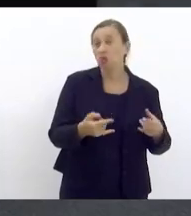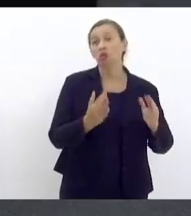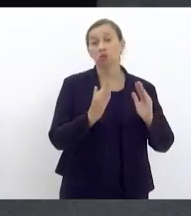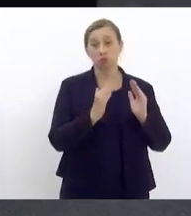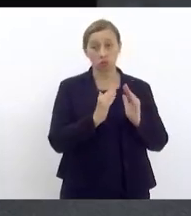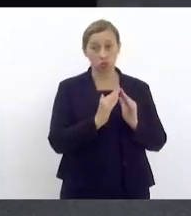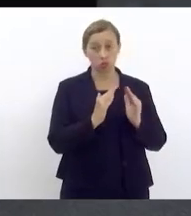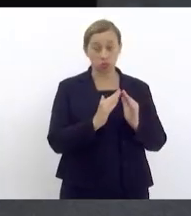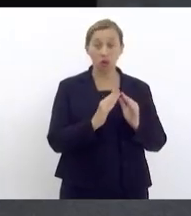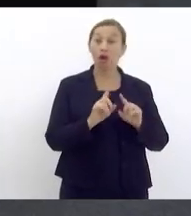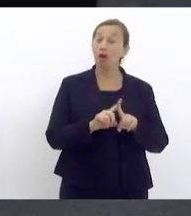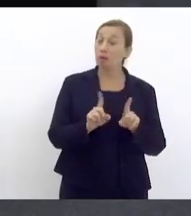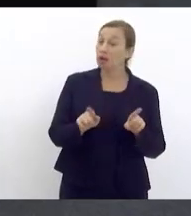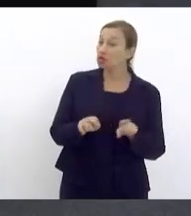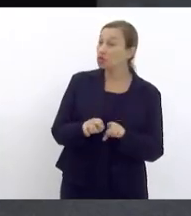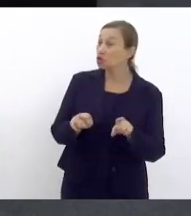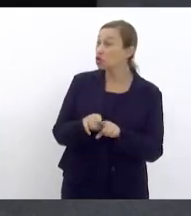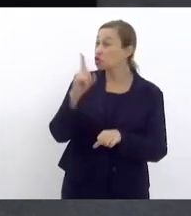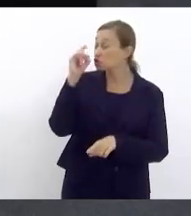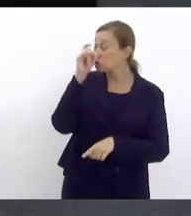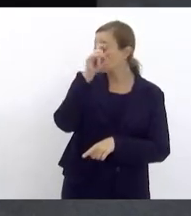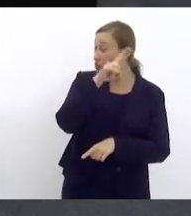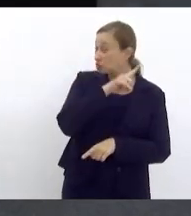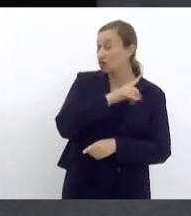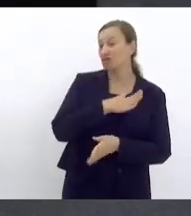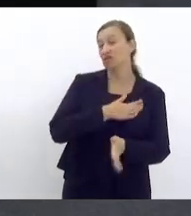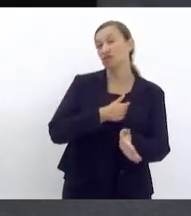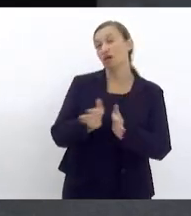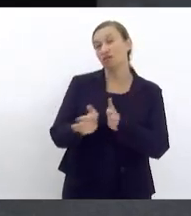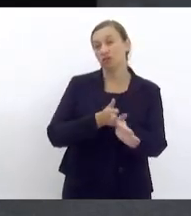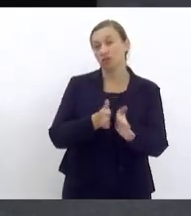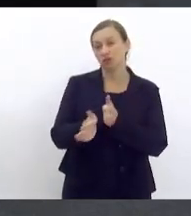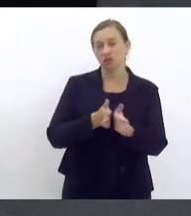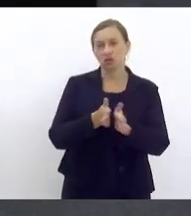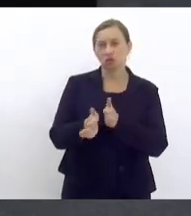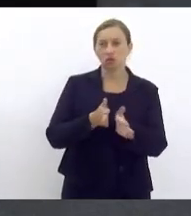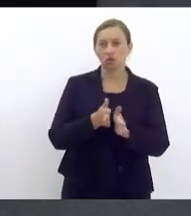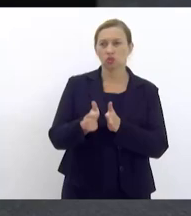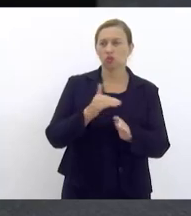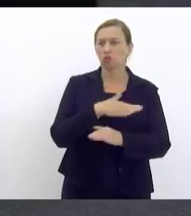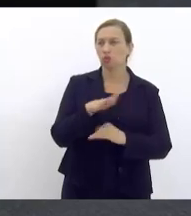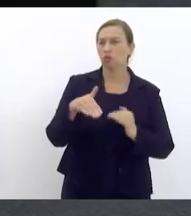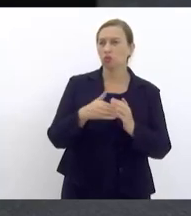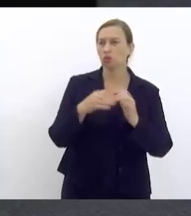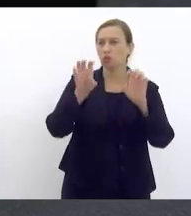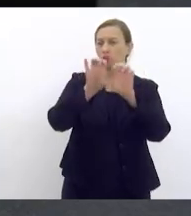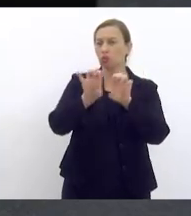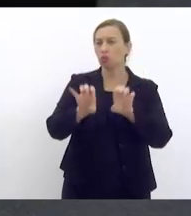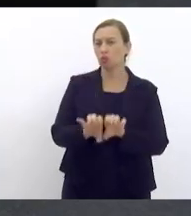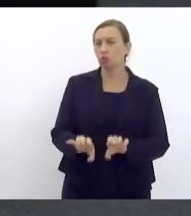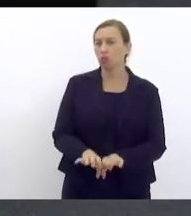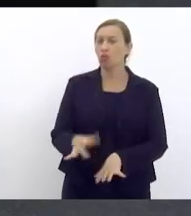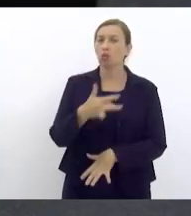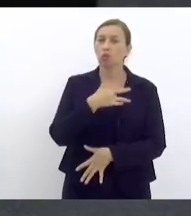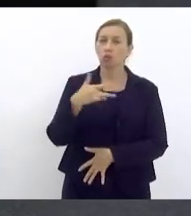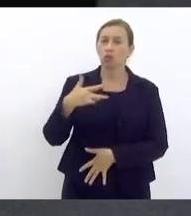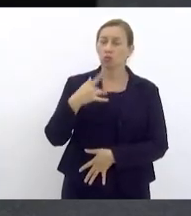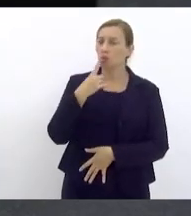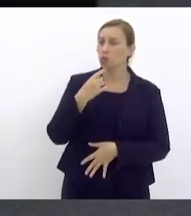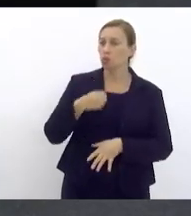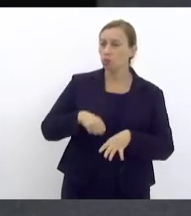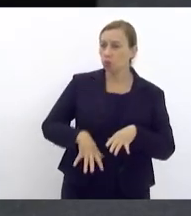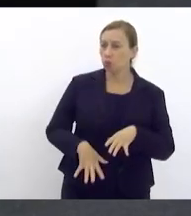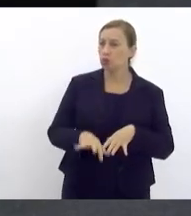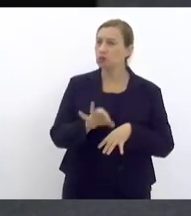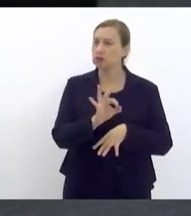poder público mas também com a dificuldade de acessar o todo a estrutura da saúde menstrual necessária